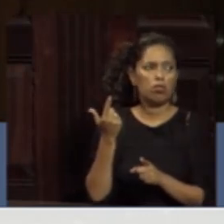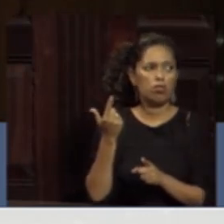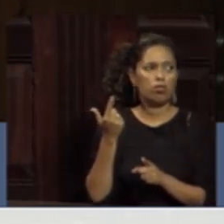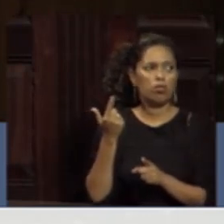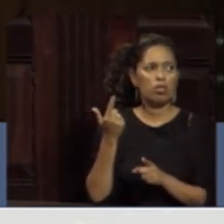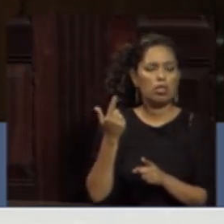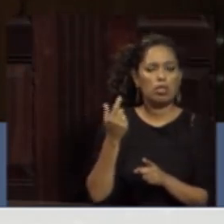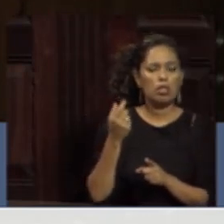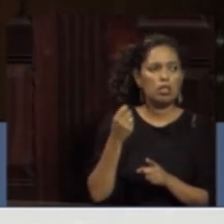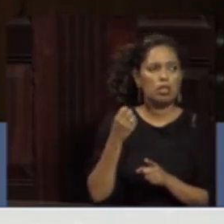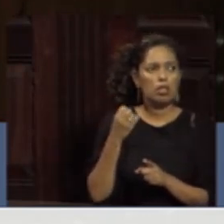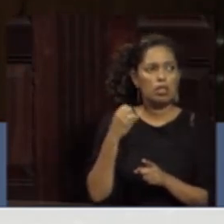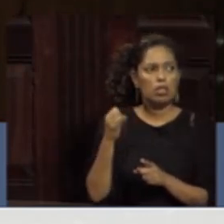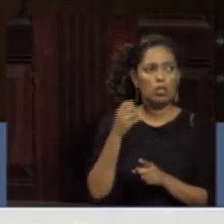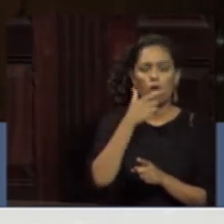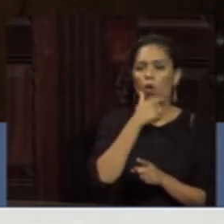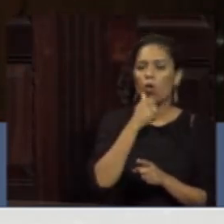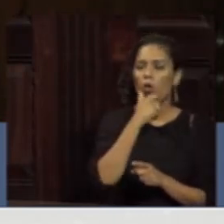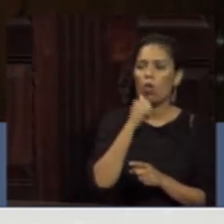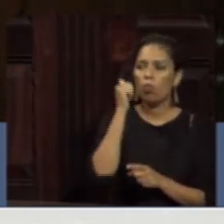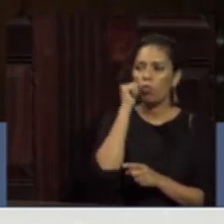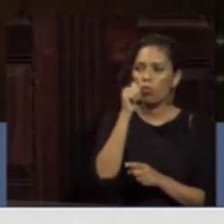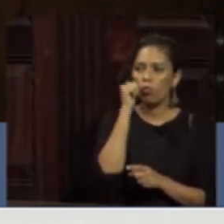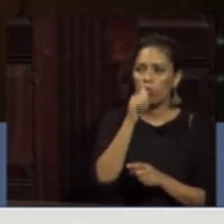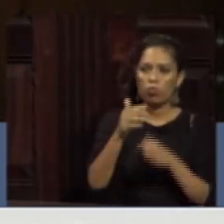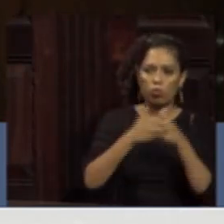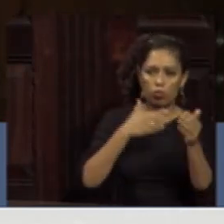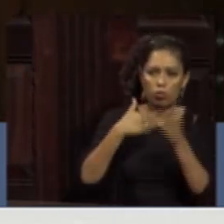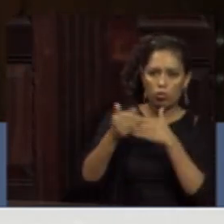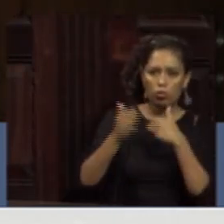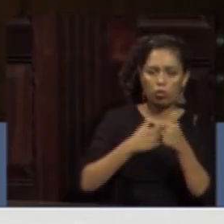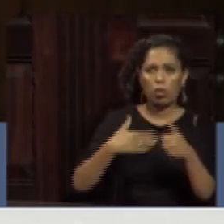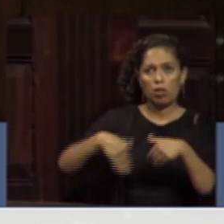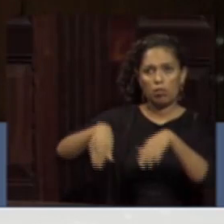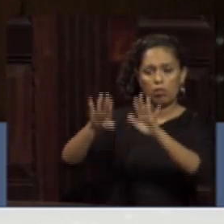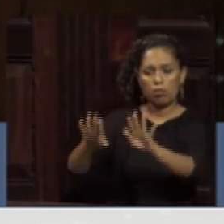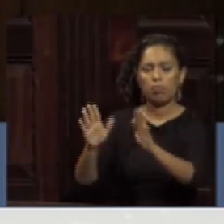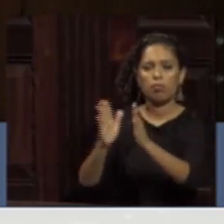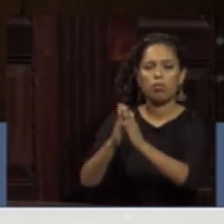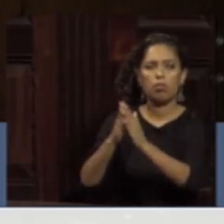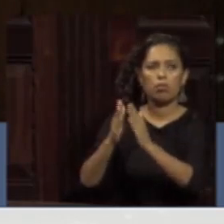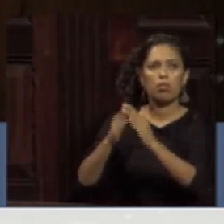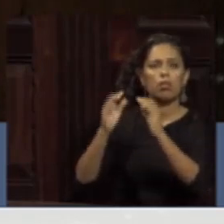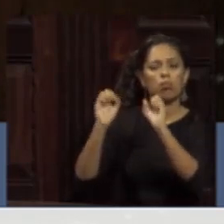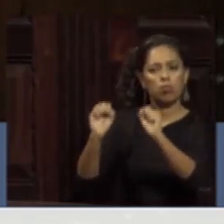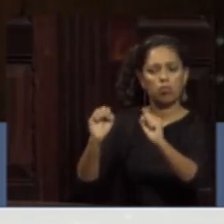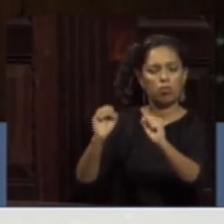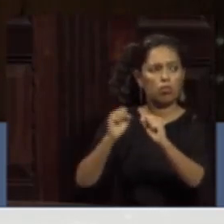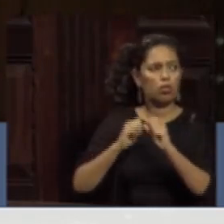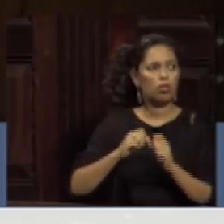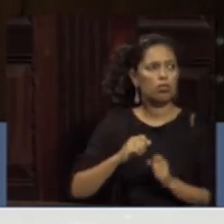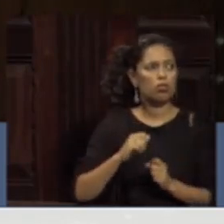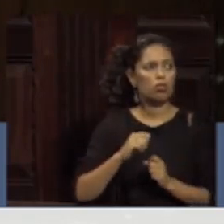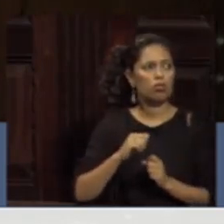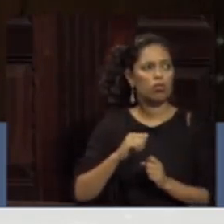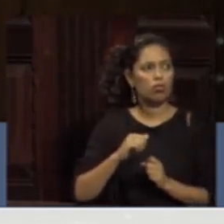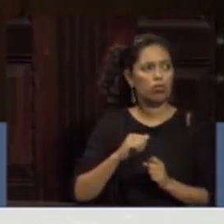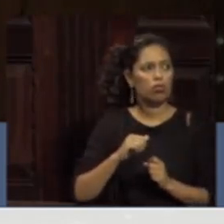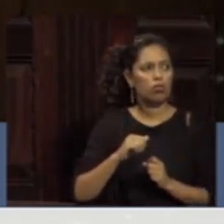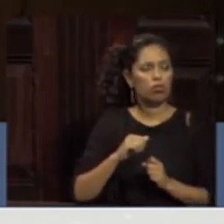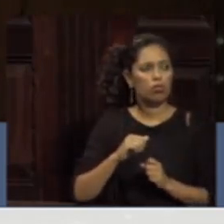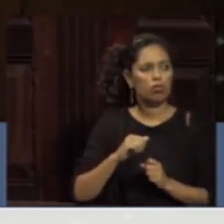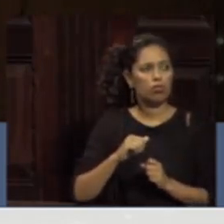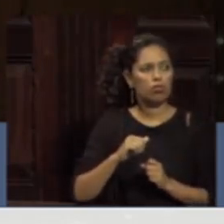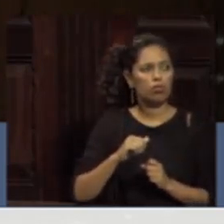mulheres, inclusive o ato de criação dos filhos. Por isso, a importância de extensão da licença paternidade, para que,